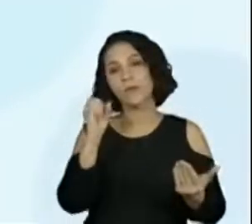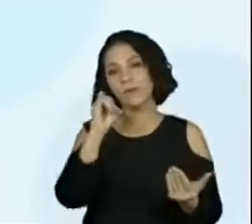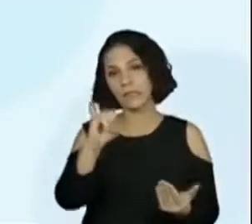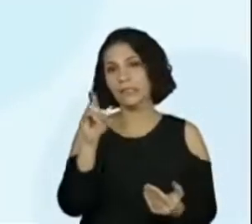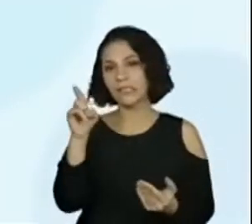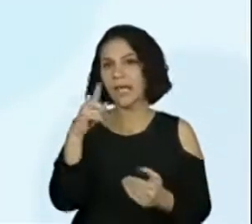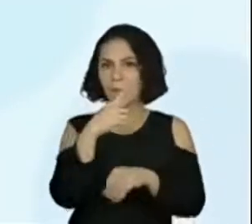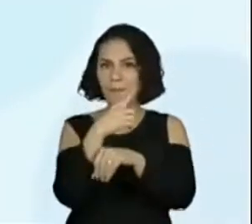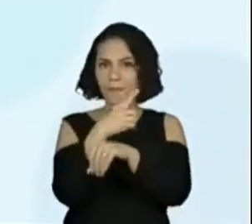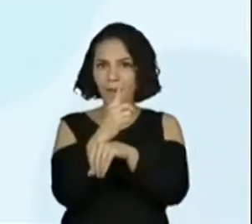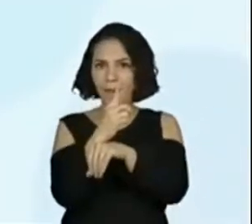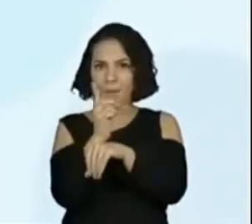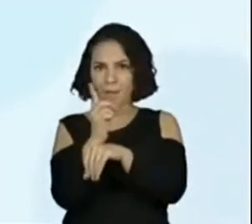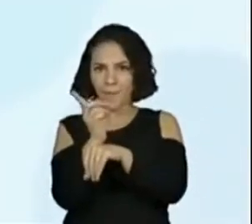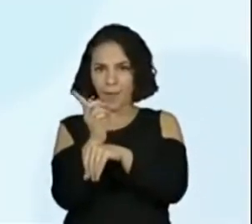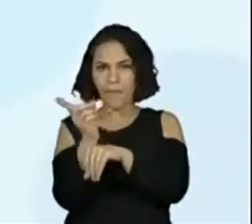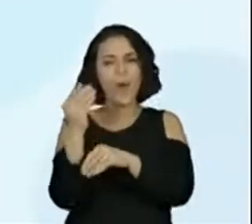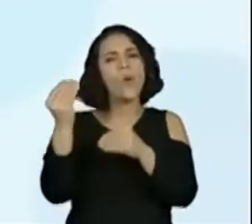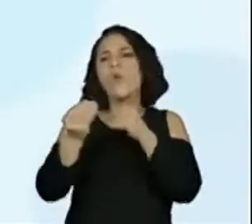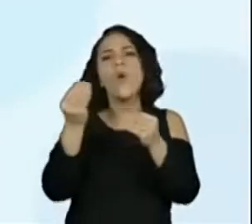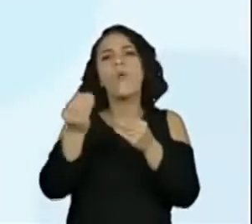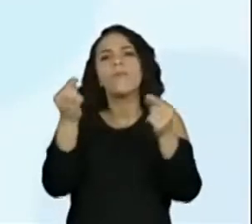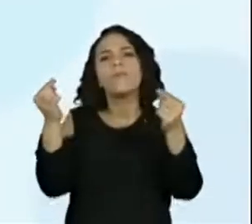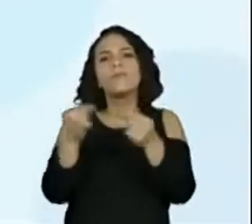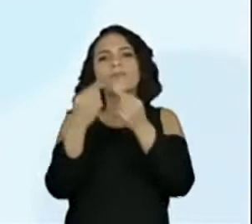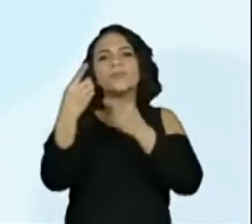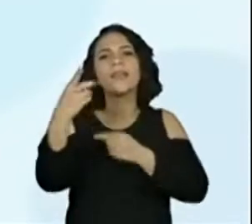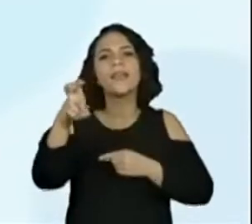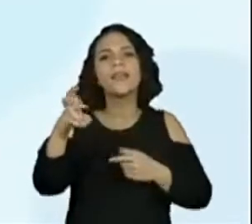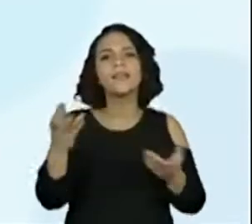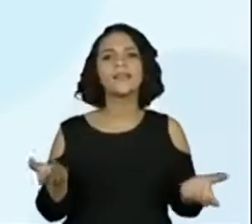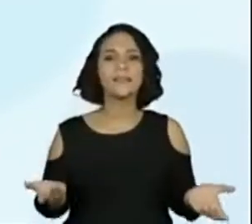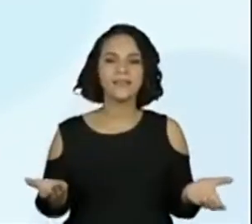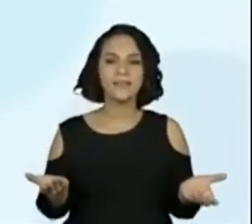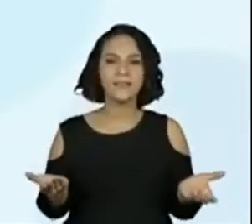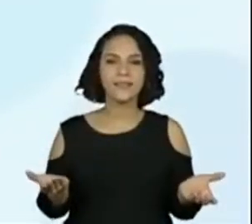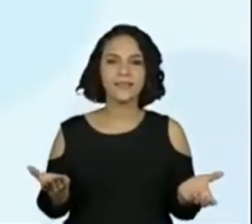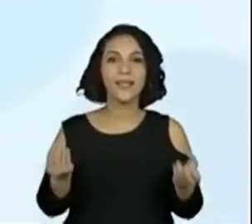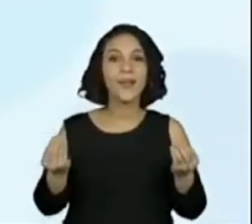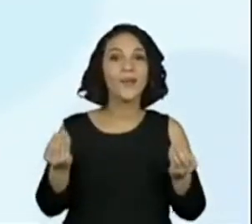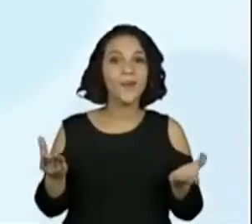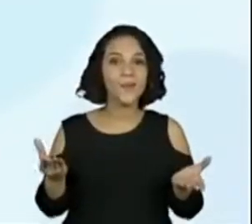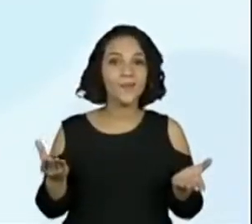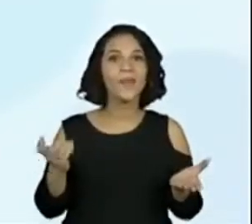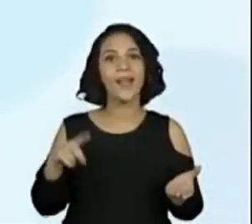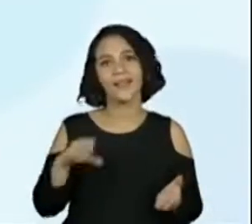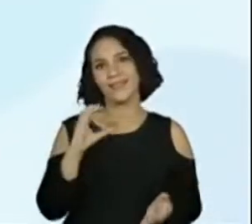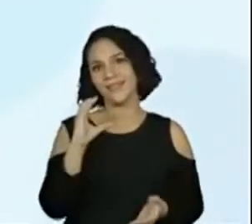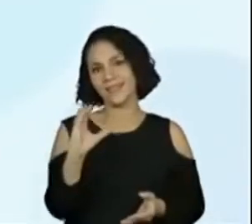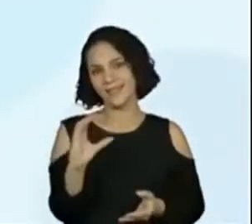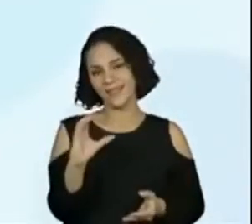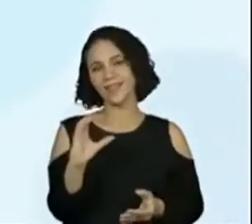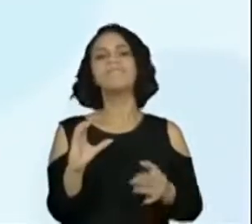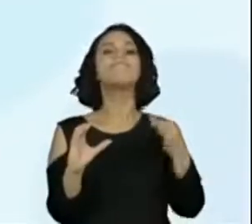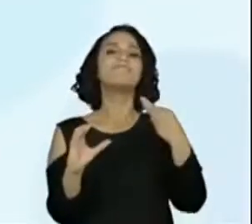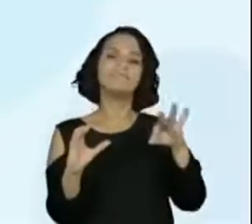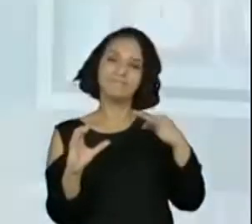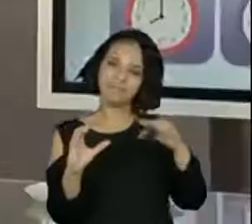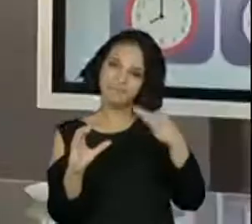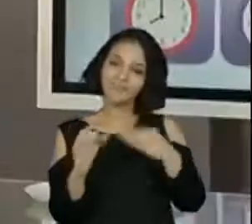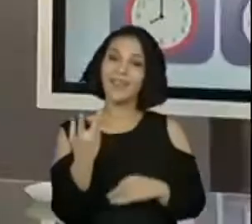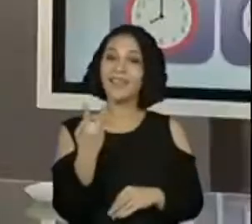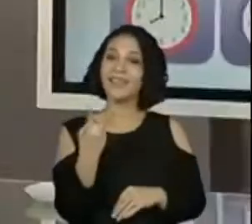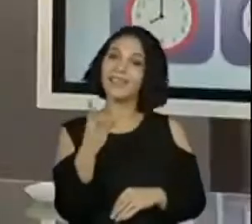de ponteiro? As professoras estão colocando lá que é o relógio C. Muito bem.